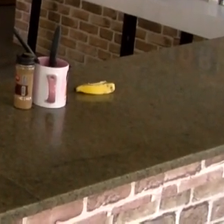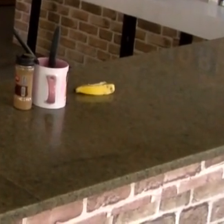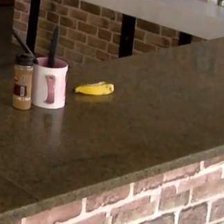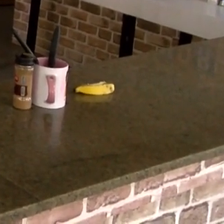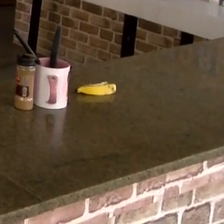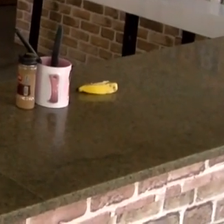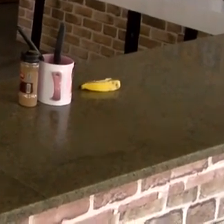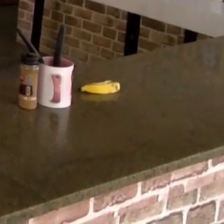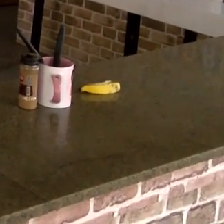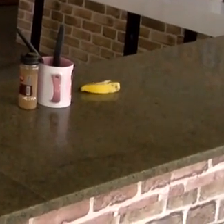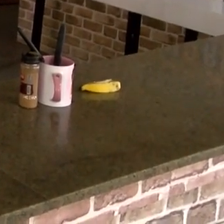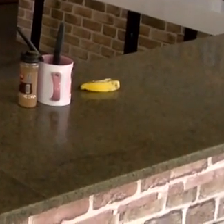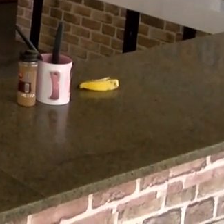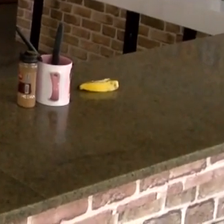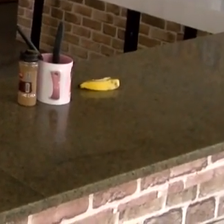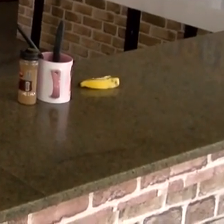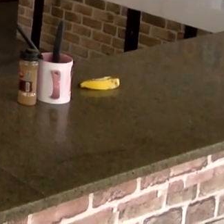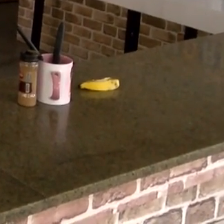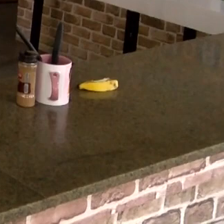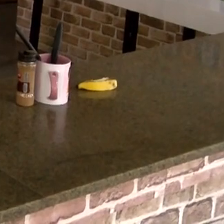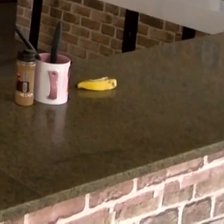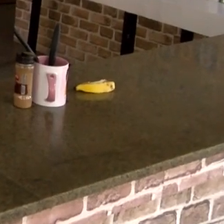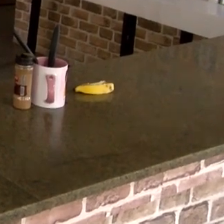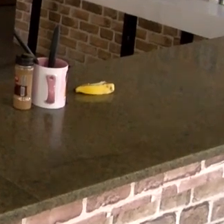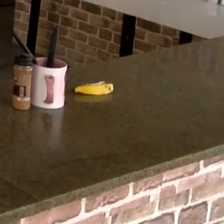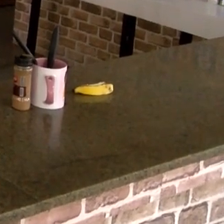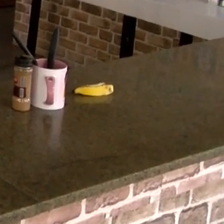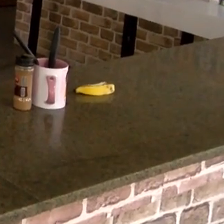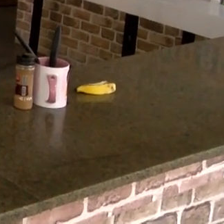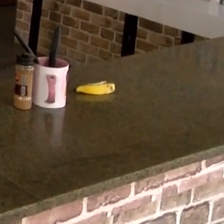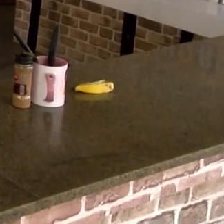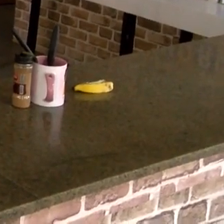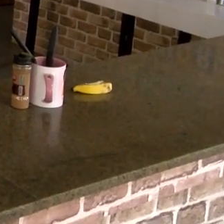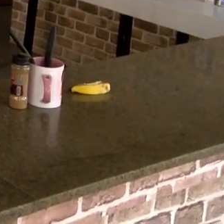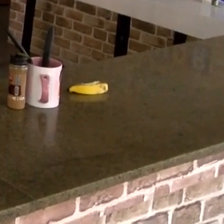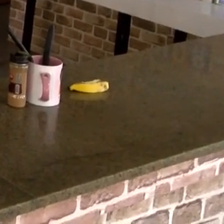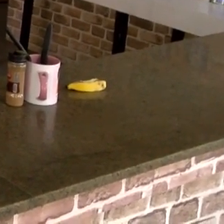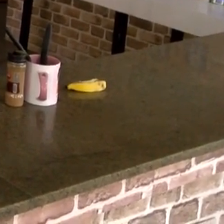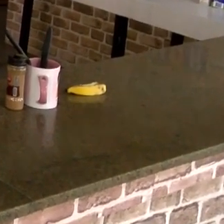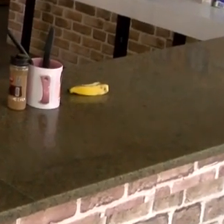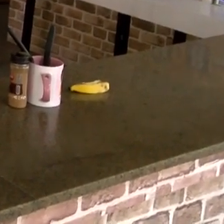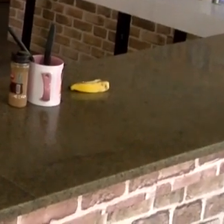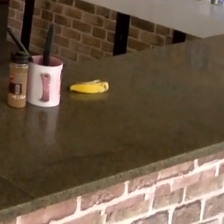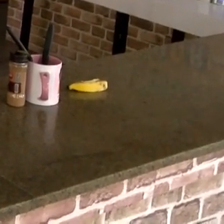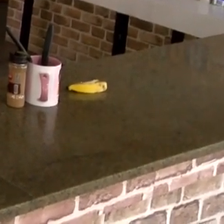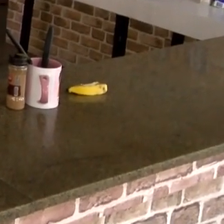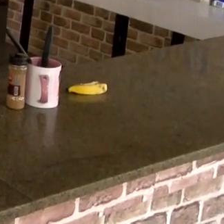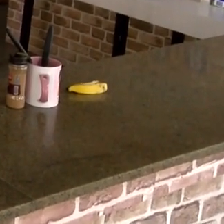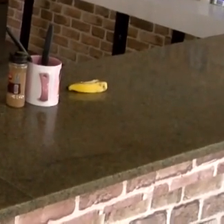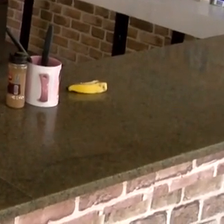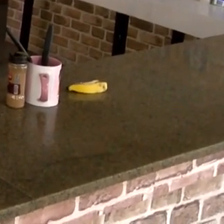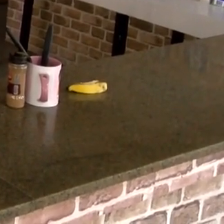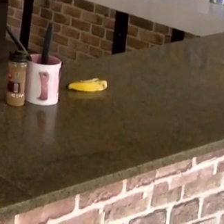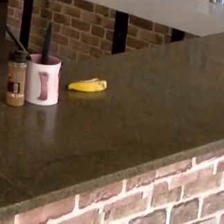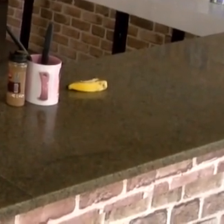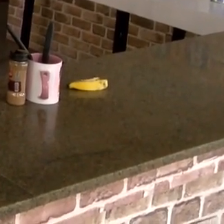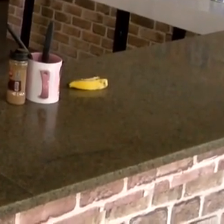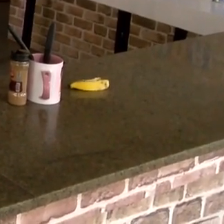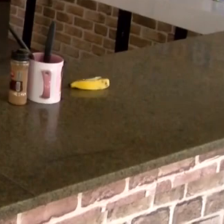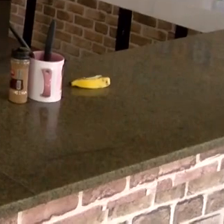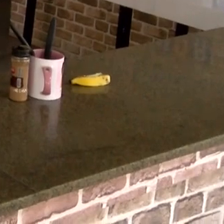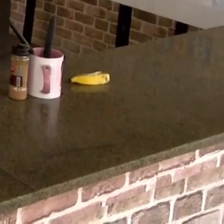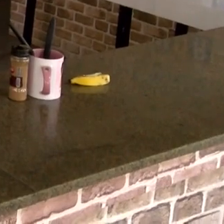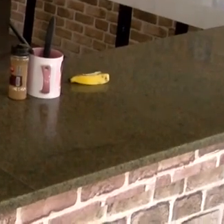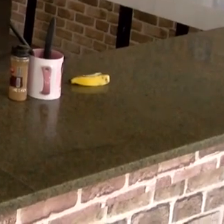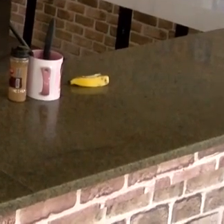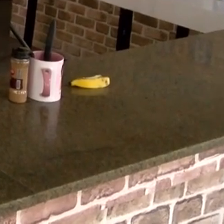creche Governador Eduardo Campos. Essa creche fica no Ibura. Professora Fátima e todos vocês